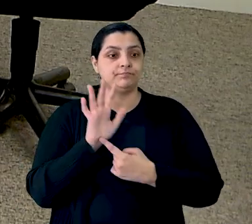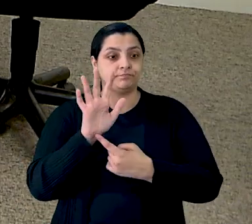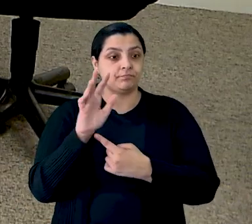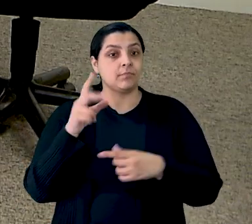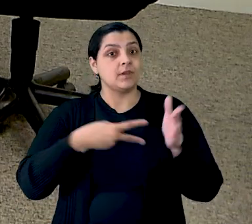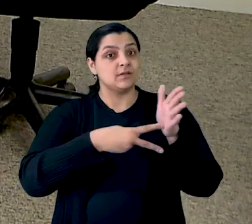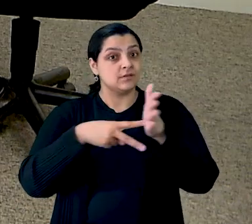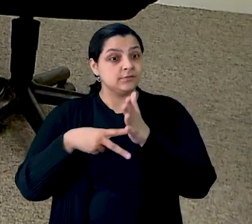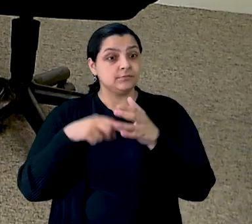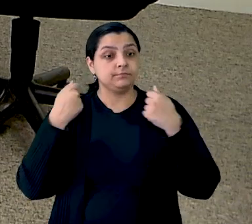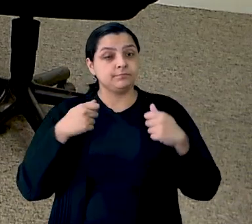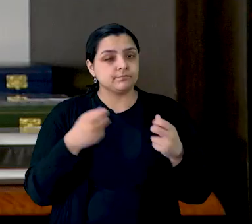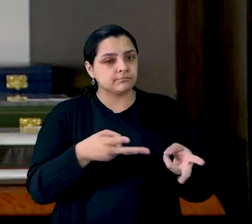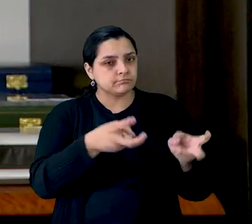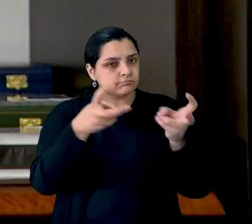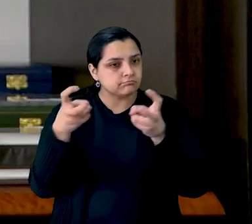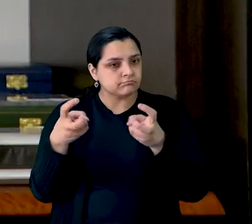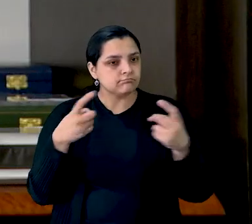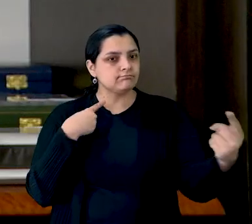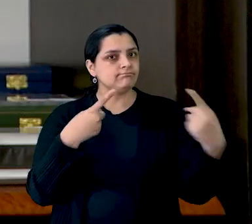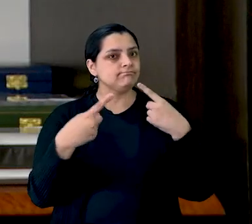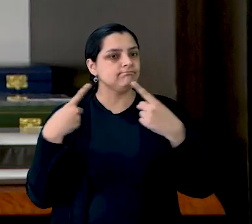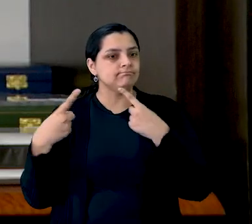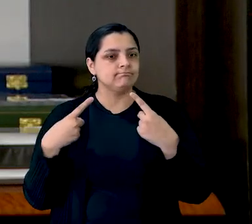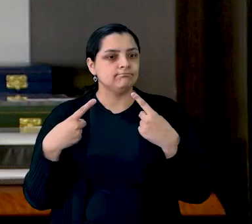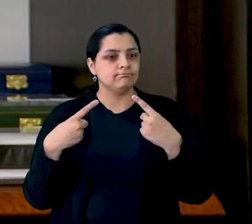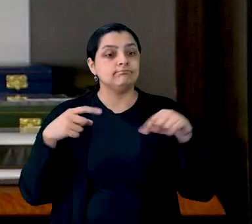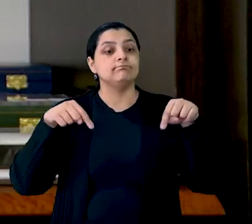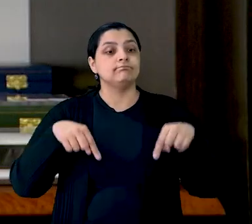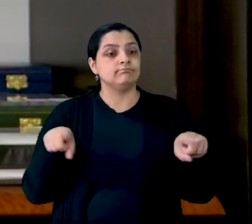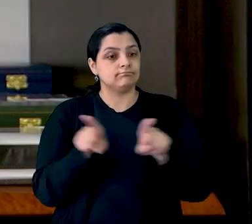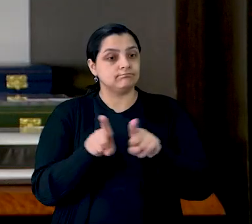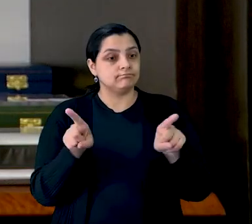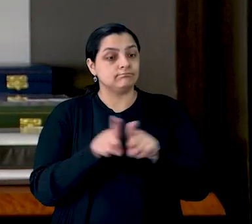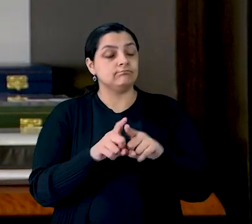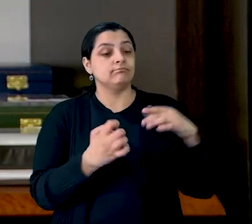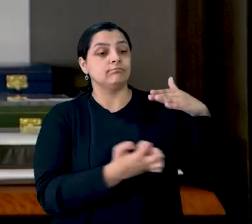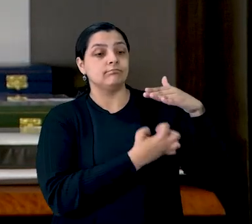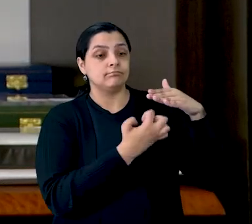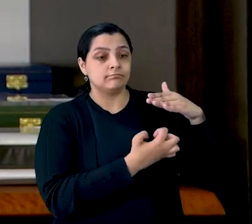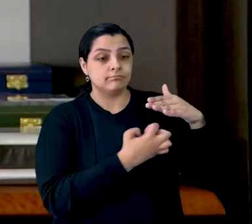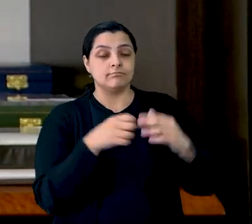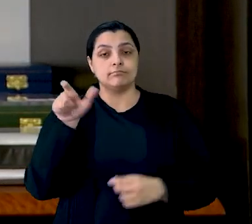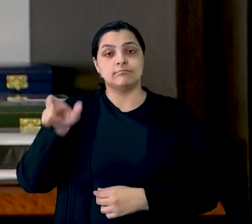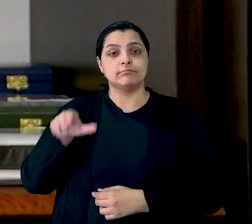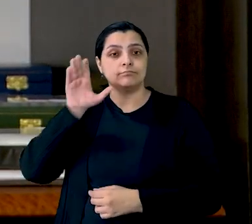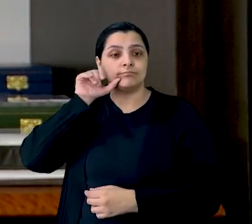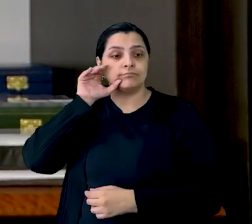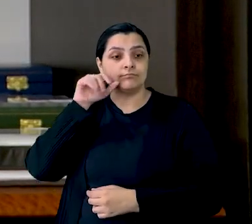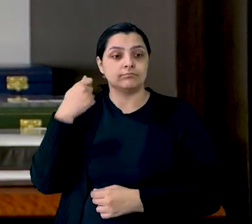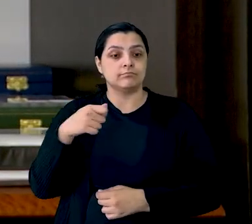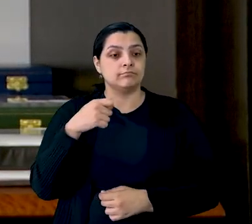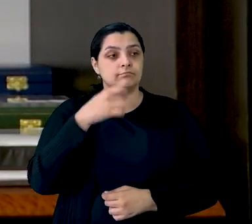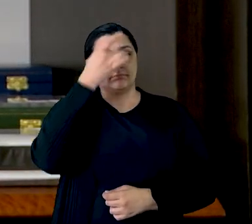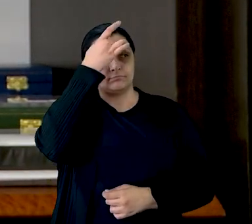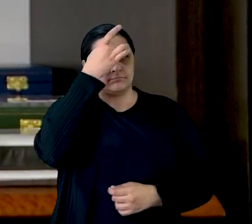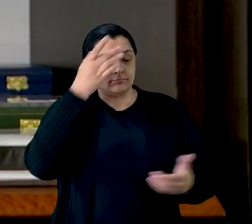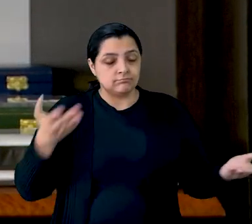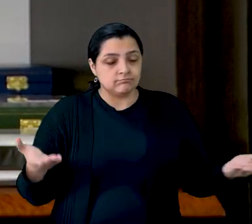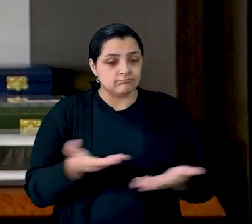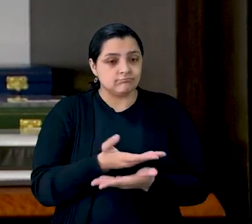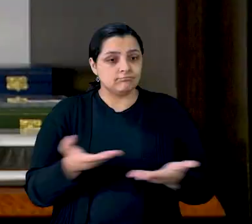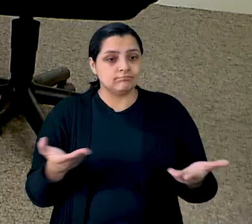quero destacar o papel dos sindicatos, percebem que é preciso dialogar. E aqui vem também o papel do empregador e do empregado, a